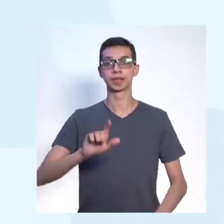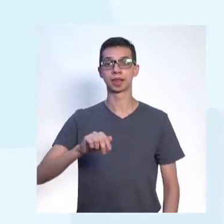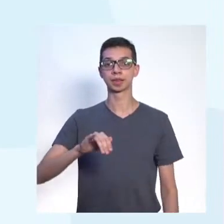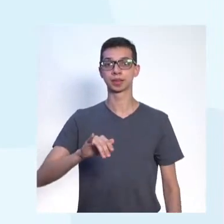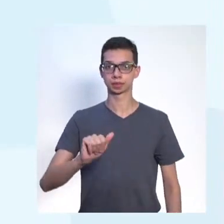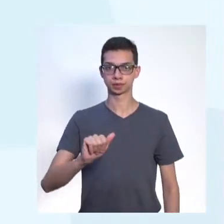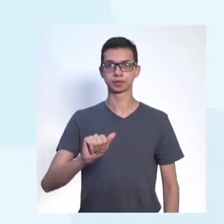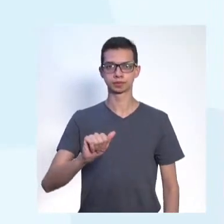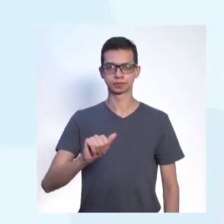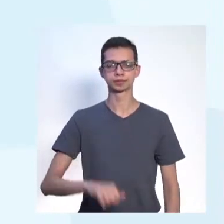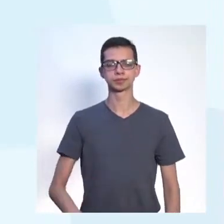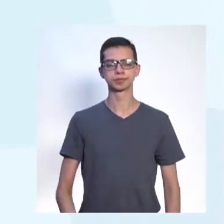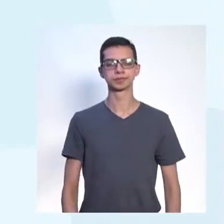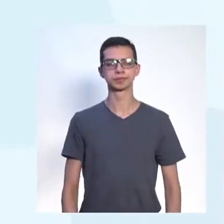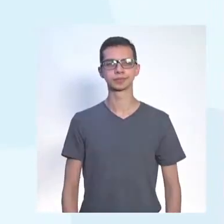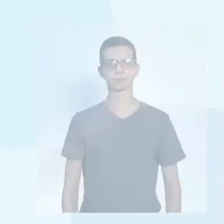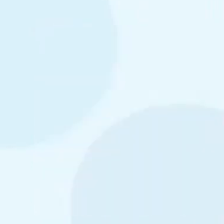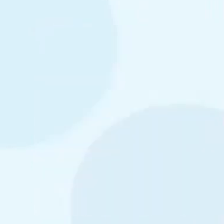gente volta.